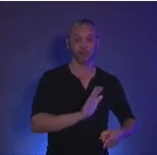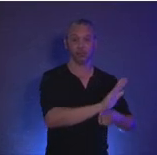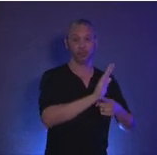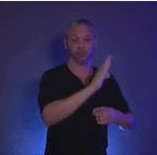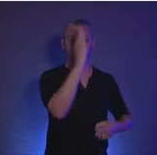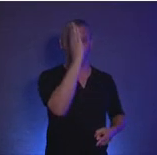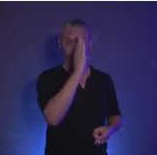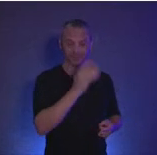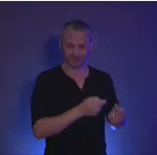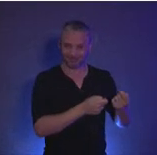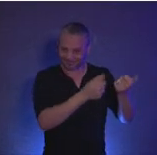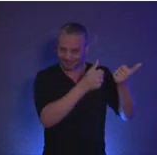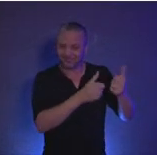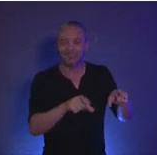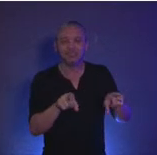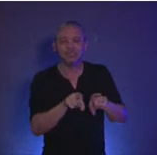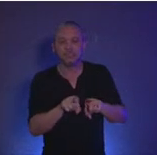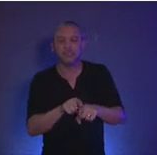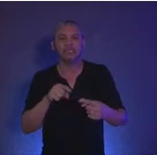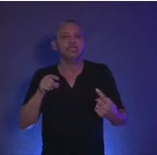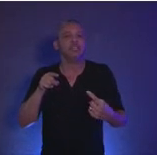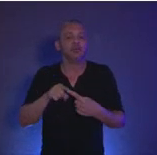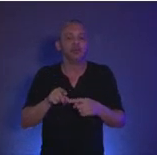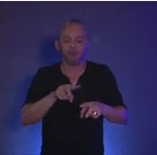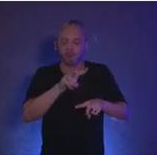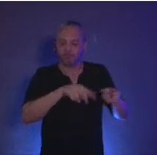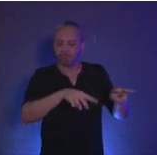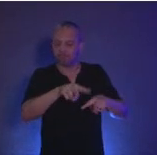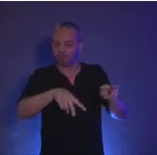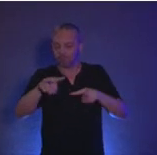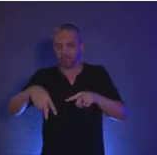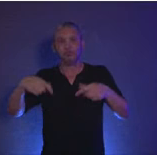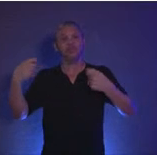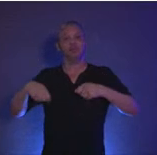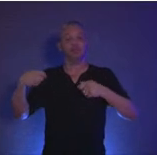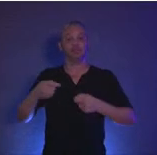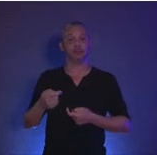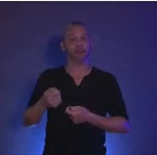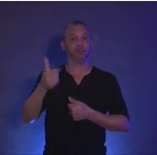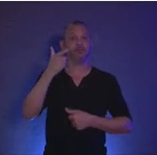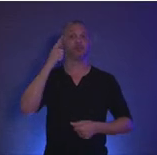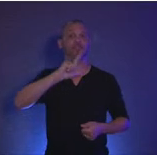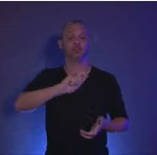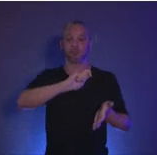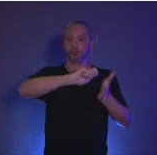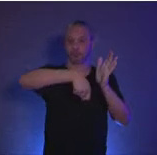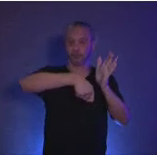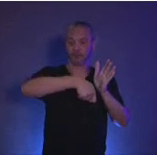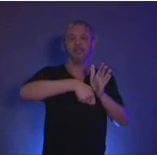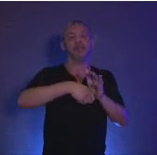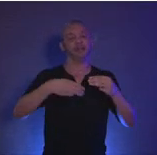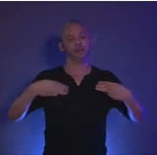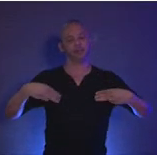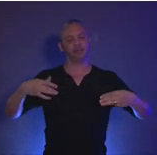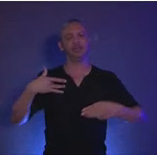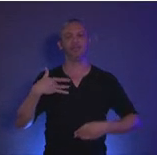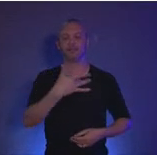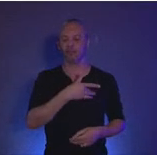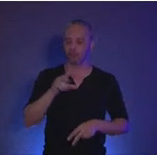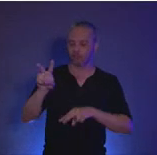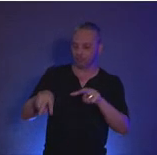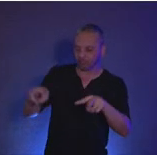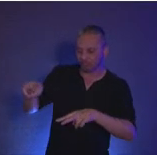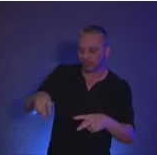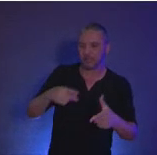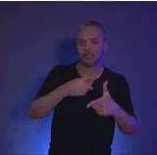fazer uma avaliação regular para ter acesso ao benefício. Então, é assim que o Ministério da Saúde monitora problemas de, por